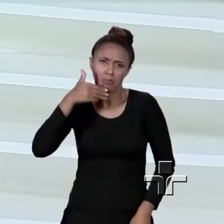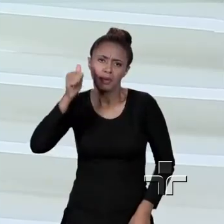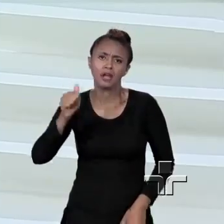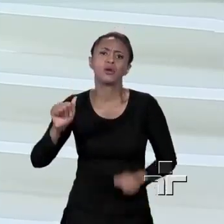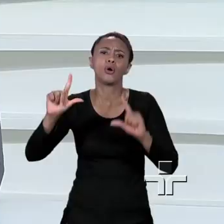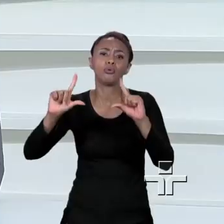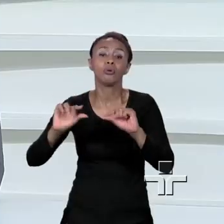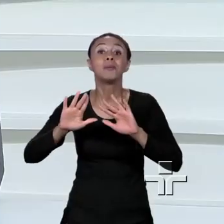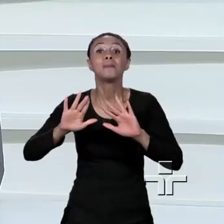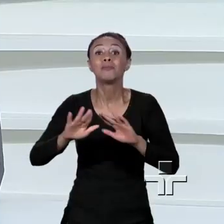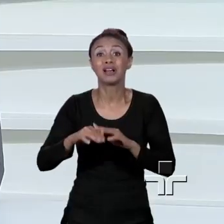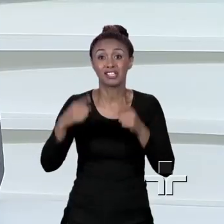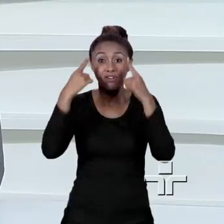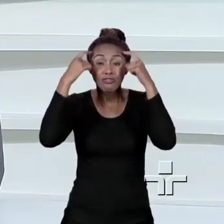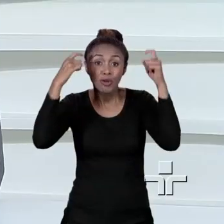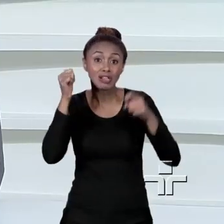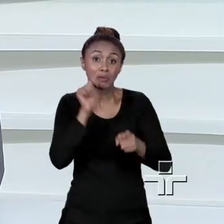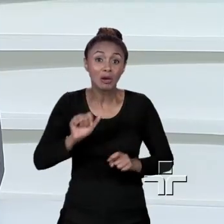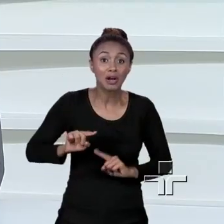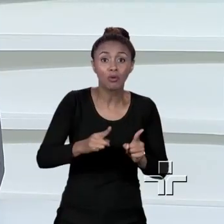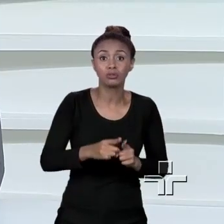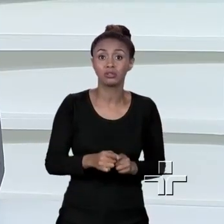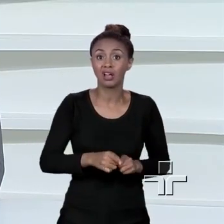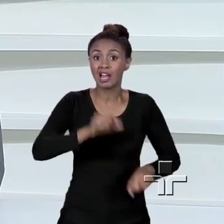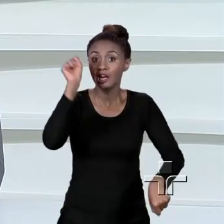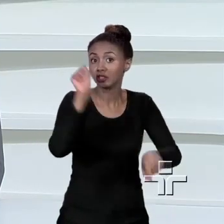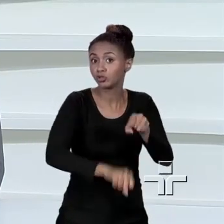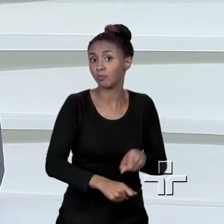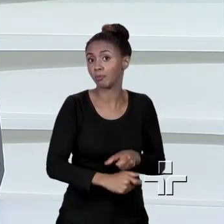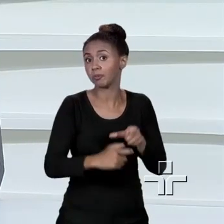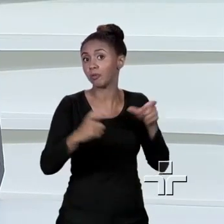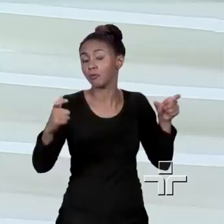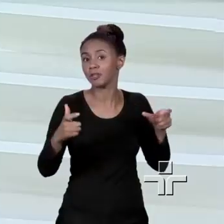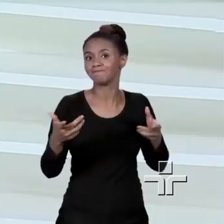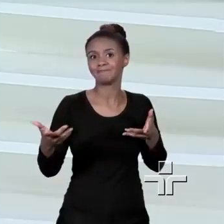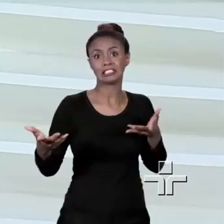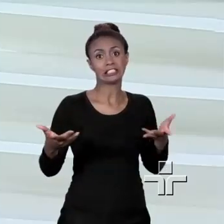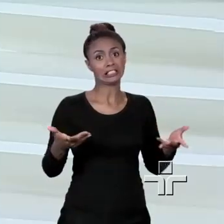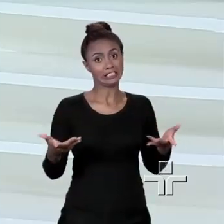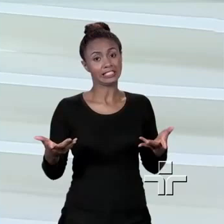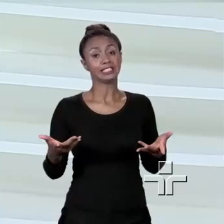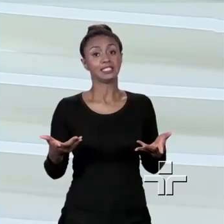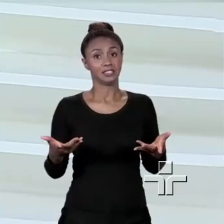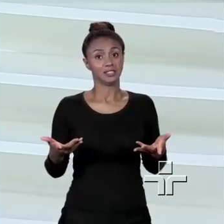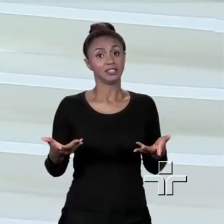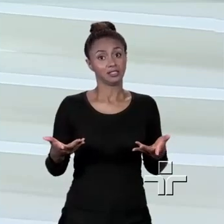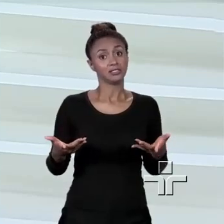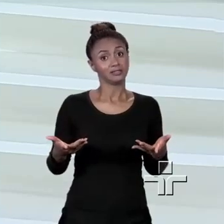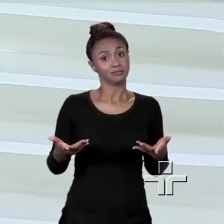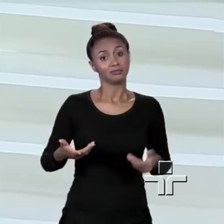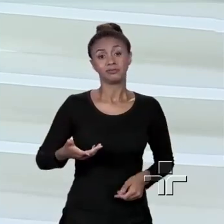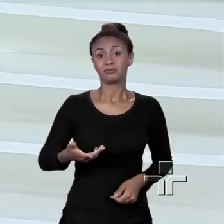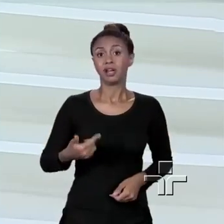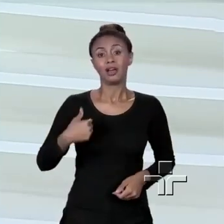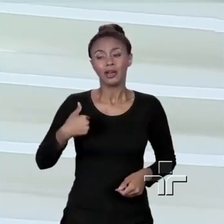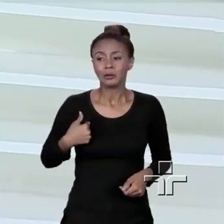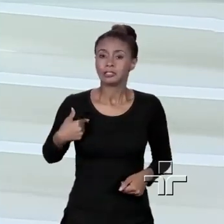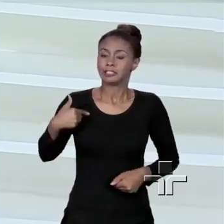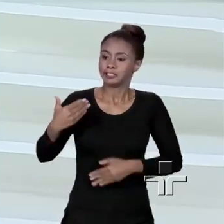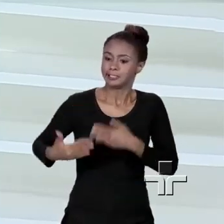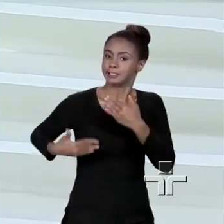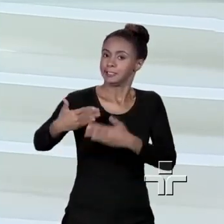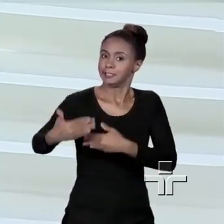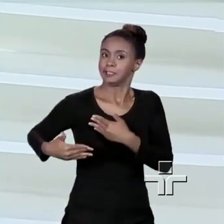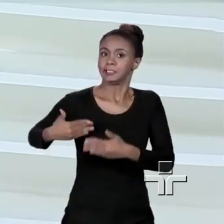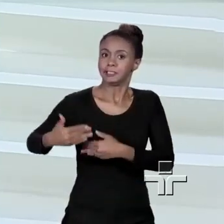contra a mulher não melhorou, o estupro aumentou. Então, muitas vezes eu venho trabalhando nessa